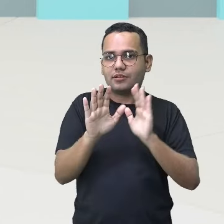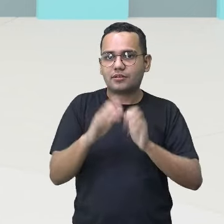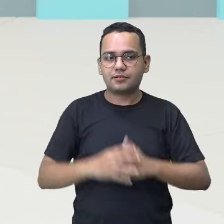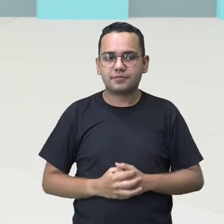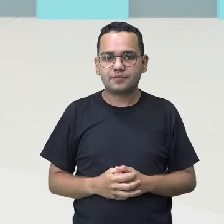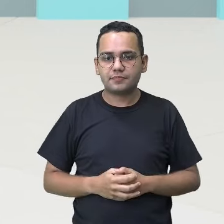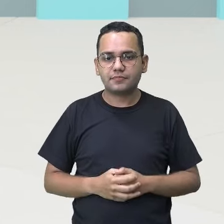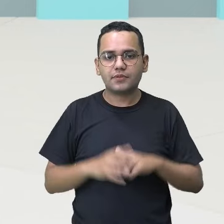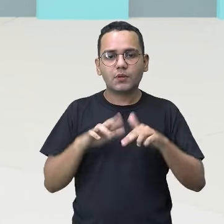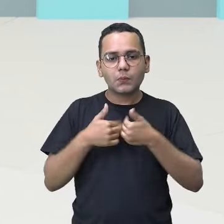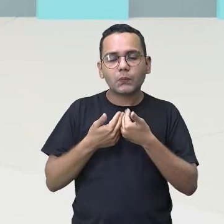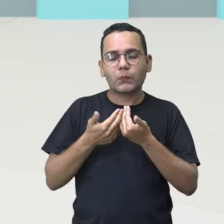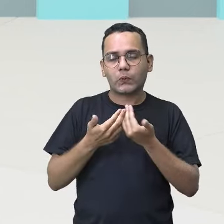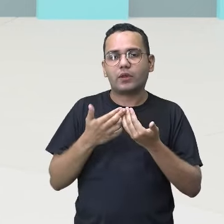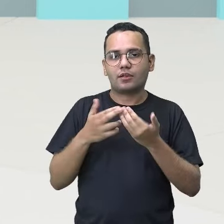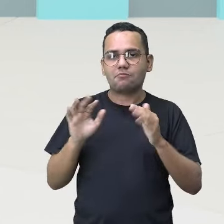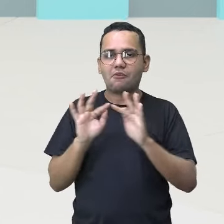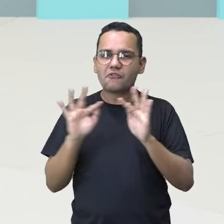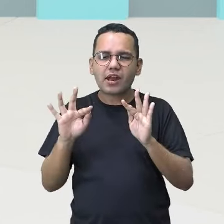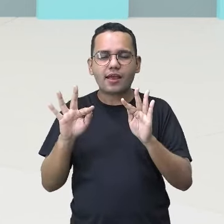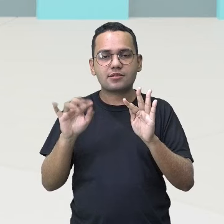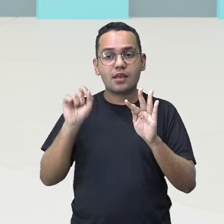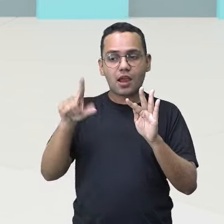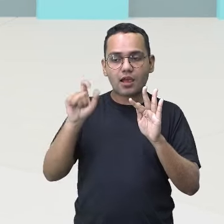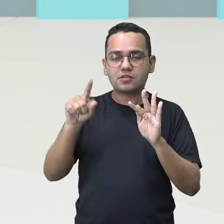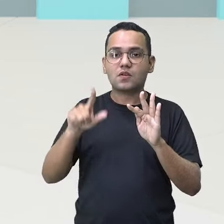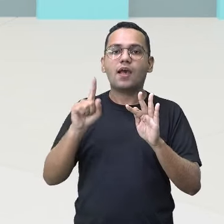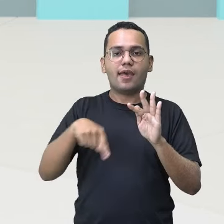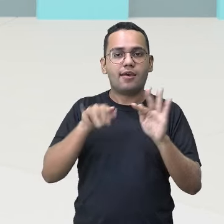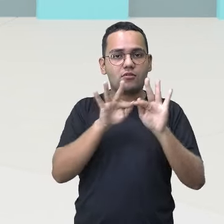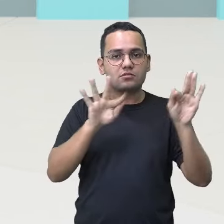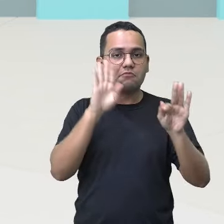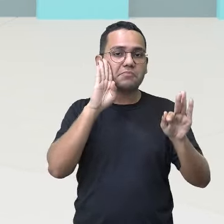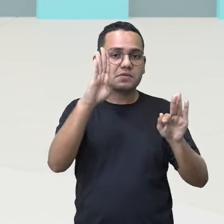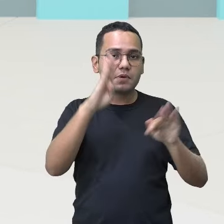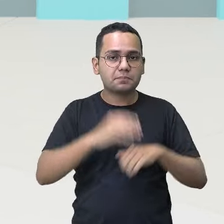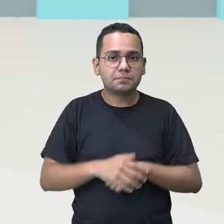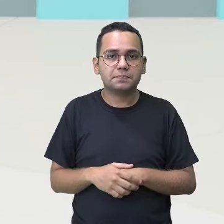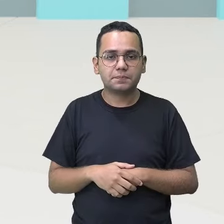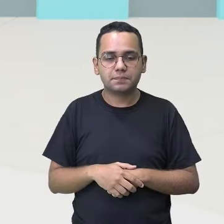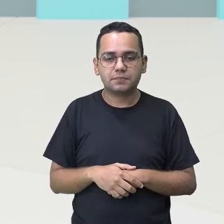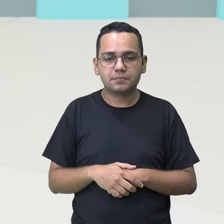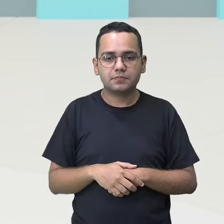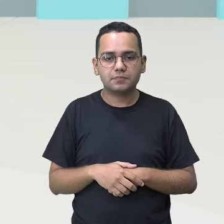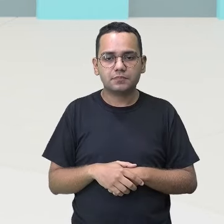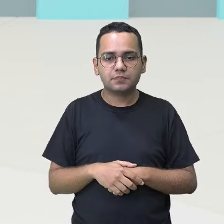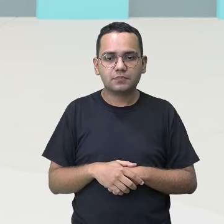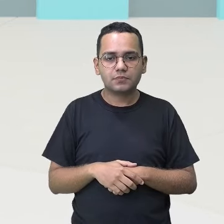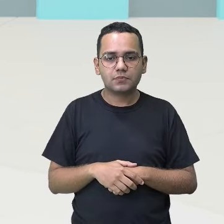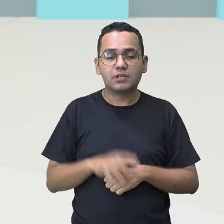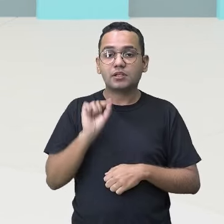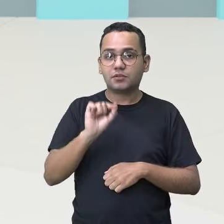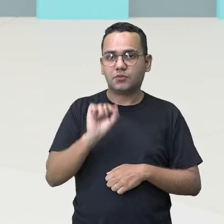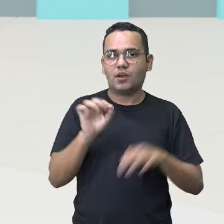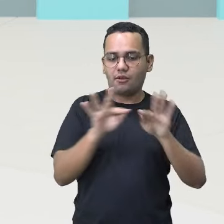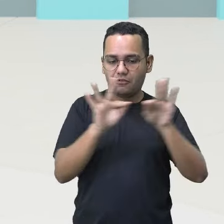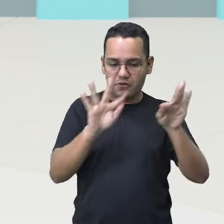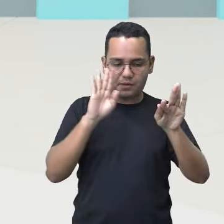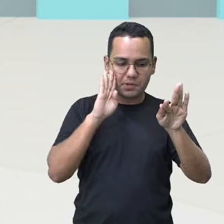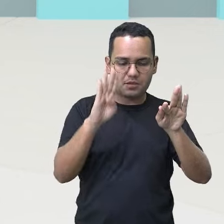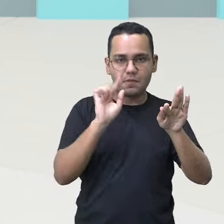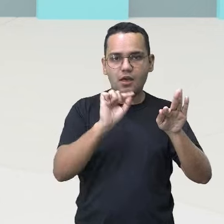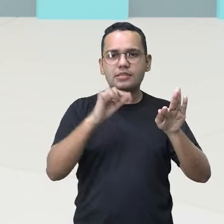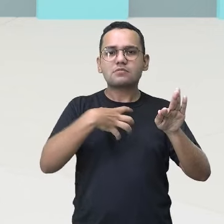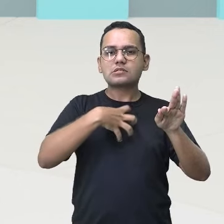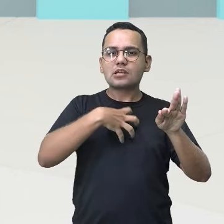está em azul vai se chamar de oração principal Como eu havia dito Ela carrega o sentido para a